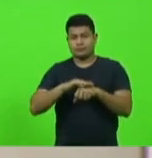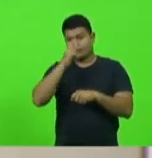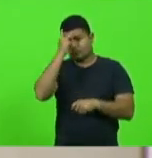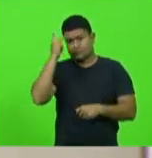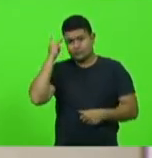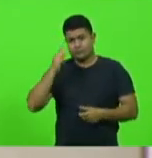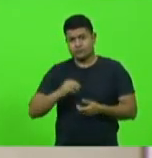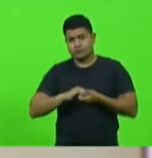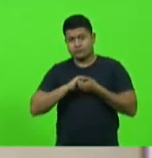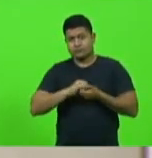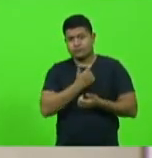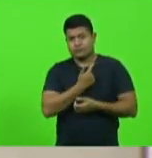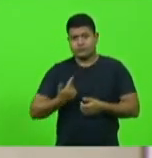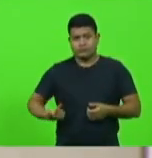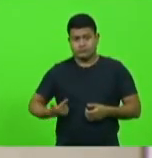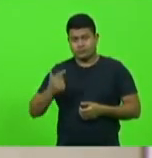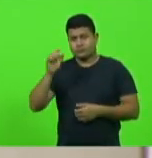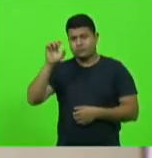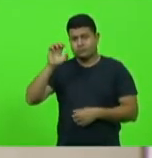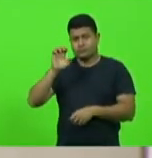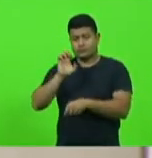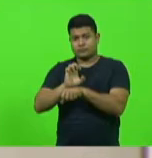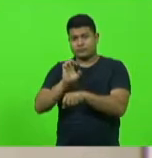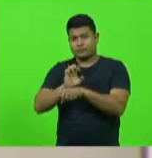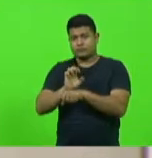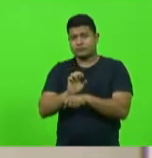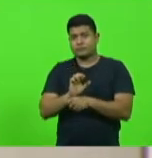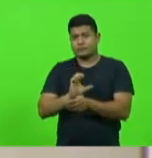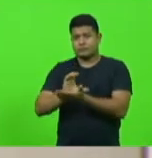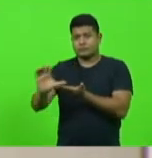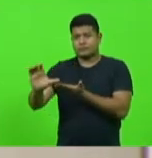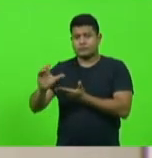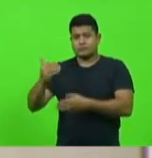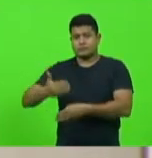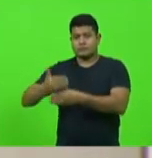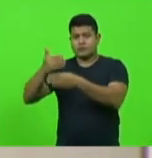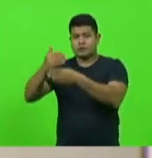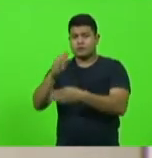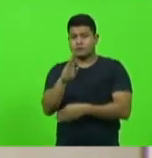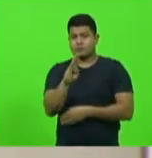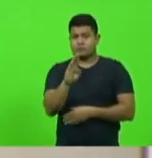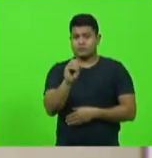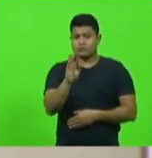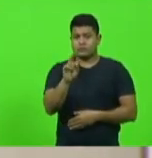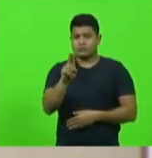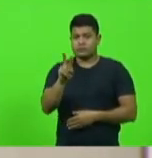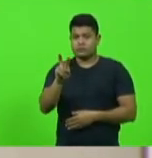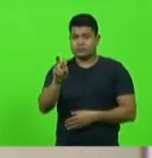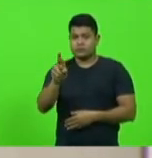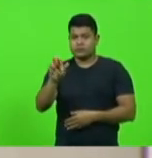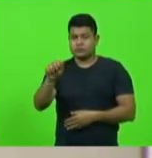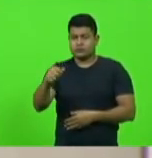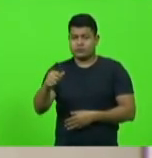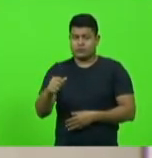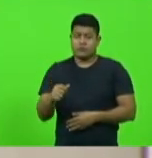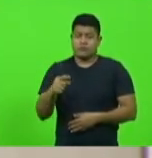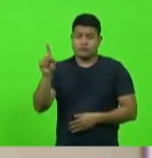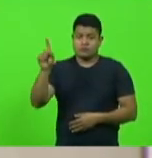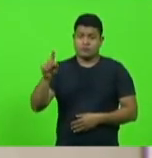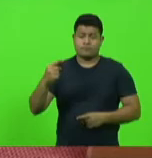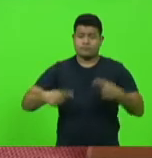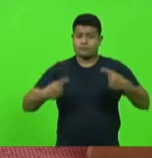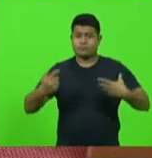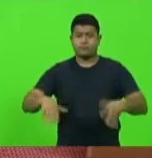governador de Estado pela destinação de recursos para a nova barragem de Botuverá. Em discussão. Não havendo quem queira discutir, em votação. Deputados que